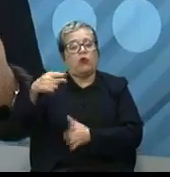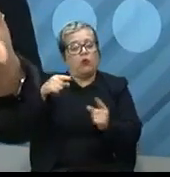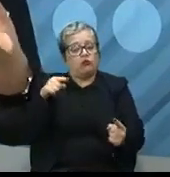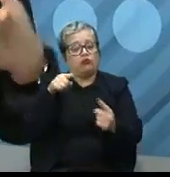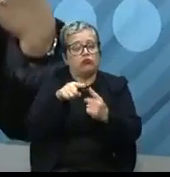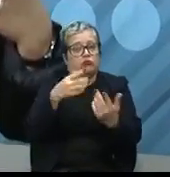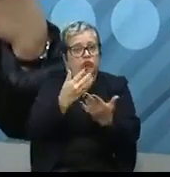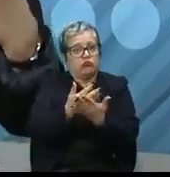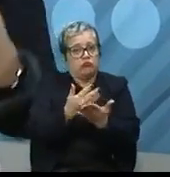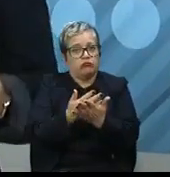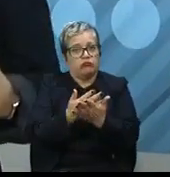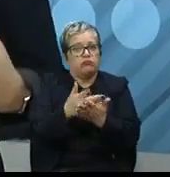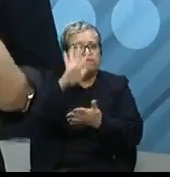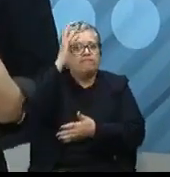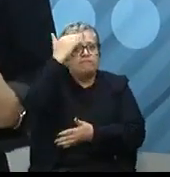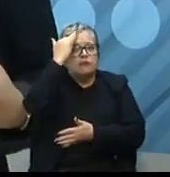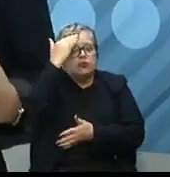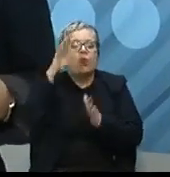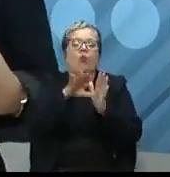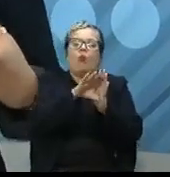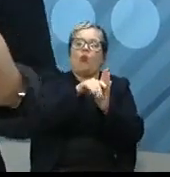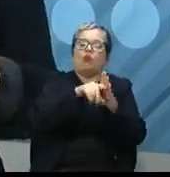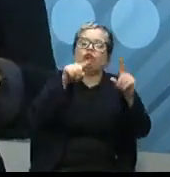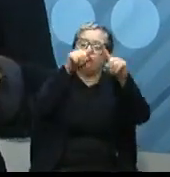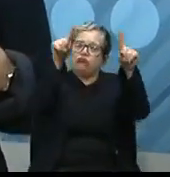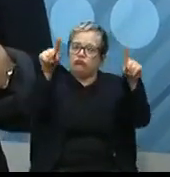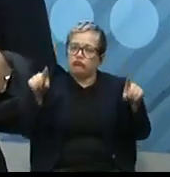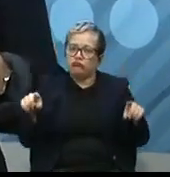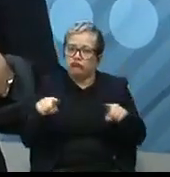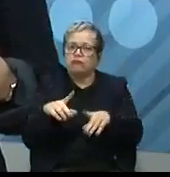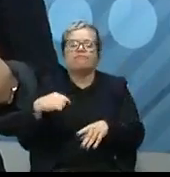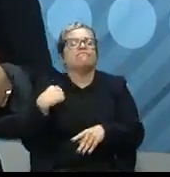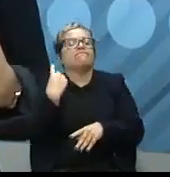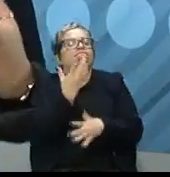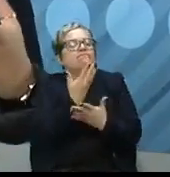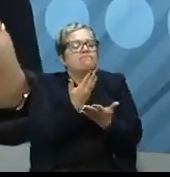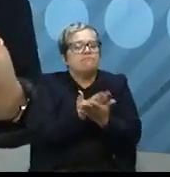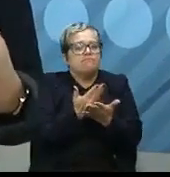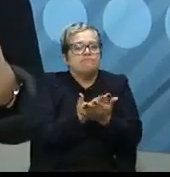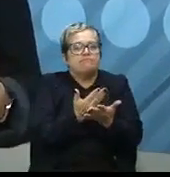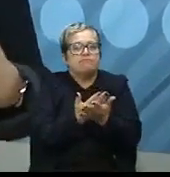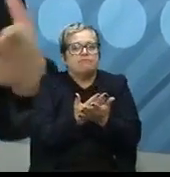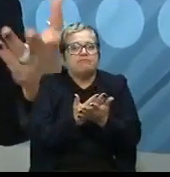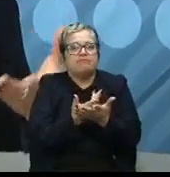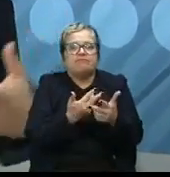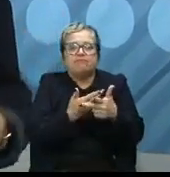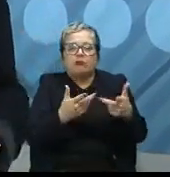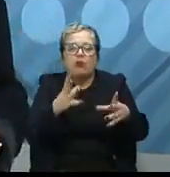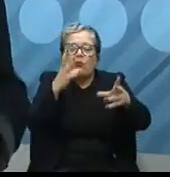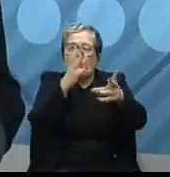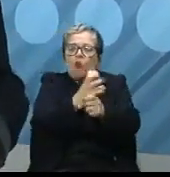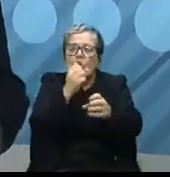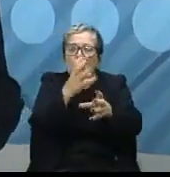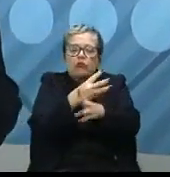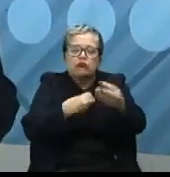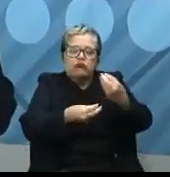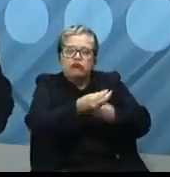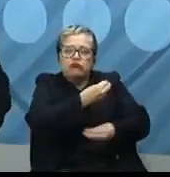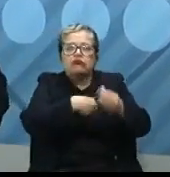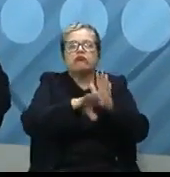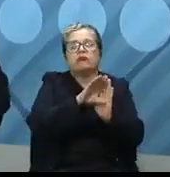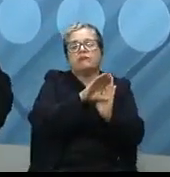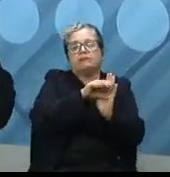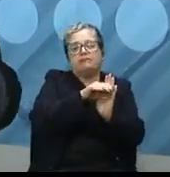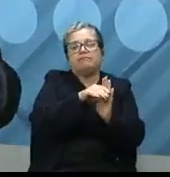aula. Então, compreender o conceito de matrizes, vamos estudar algumas operações que envolvem esse